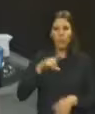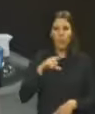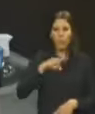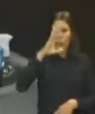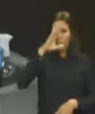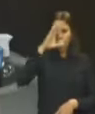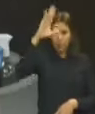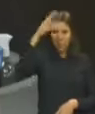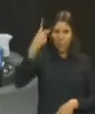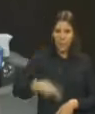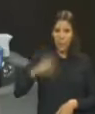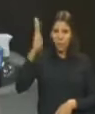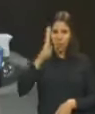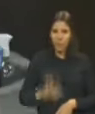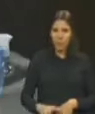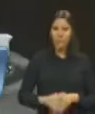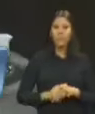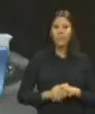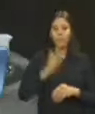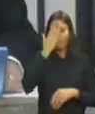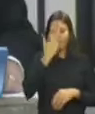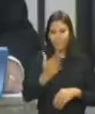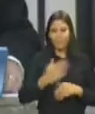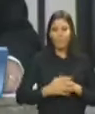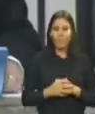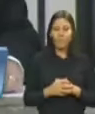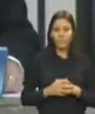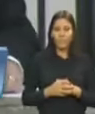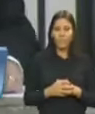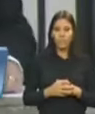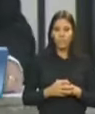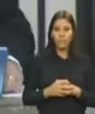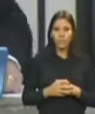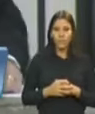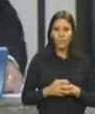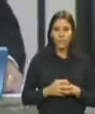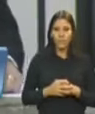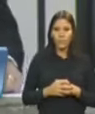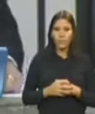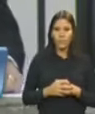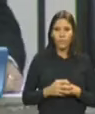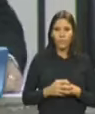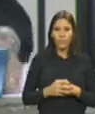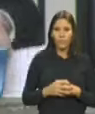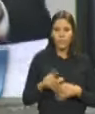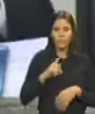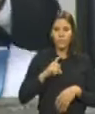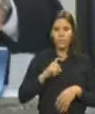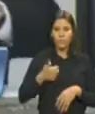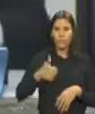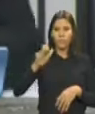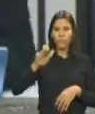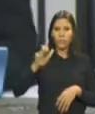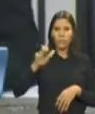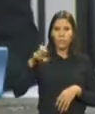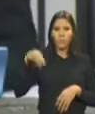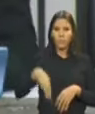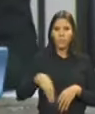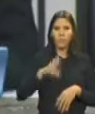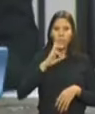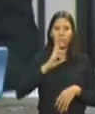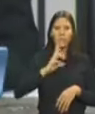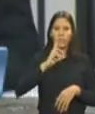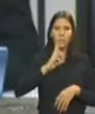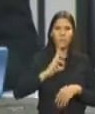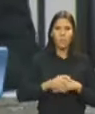especialmente, no Brasil. Muito obrigado. Próximo orador, disporá de até 15 minutos, deputado Romeu Aldigueri.